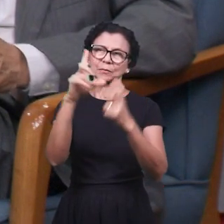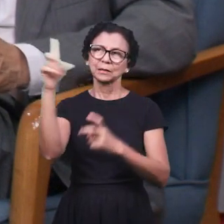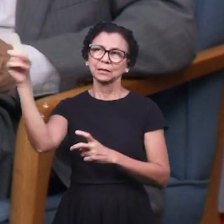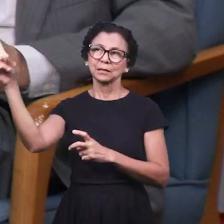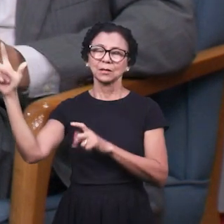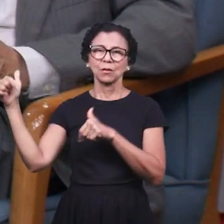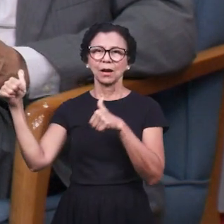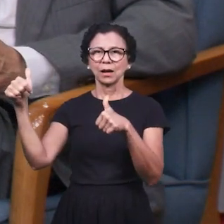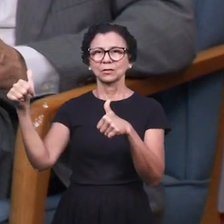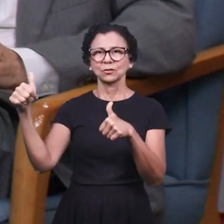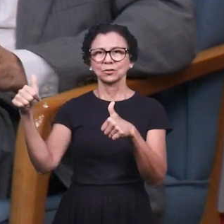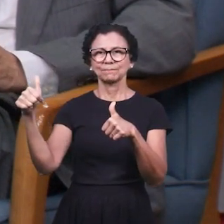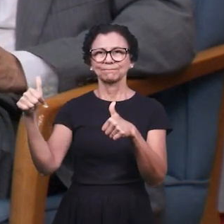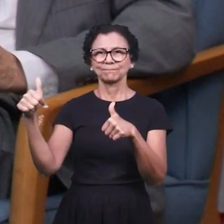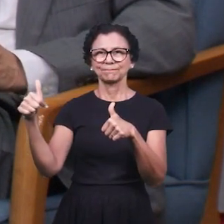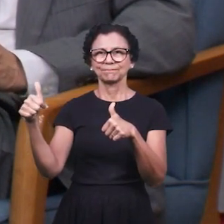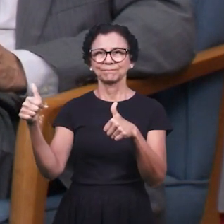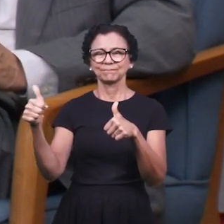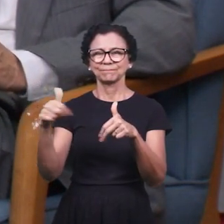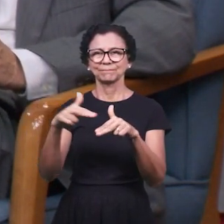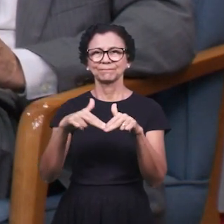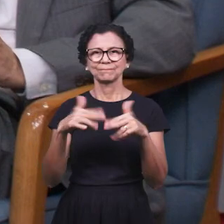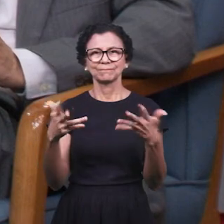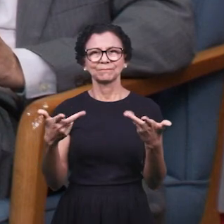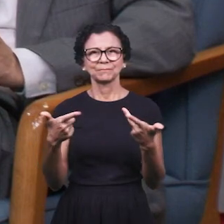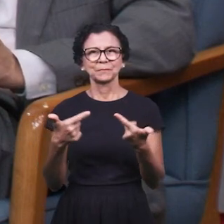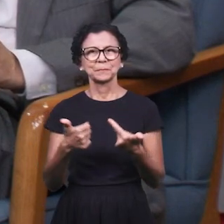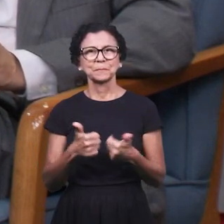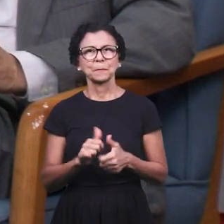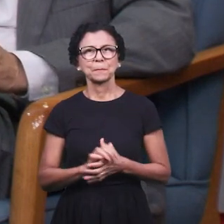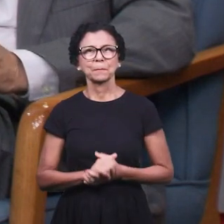faz o clamor e Deus opera de maneira maravilhosa.